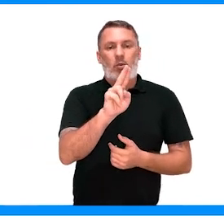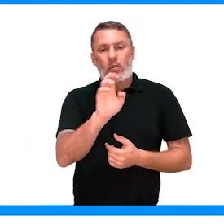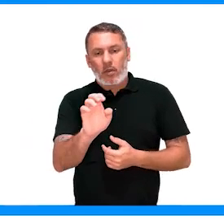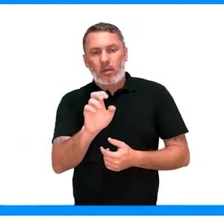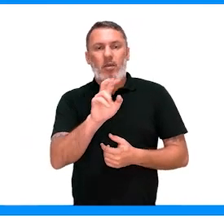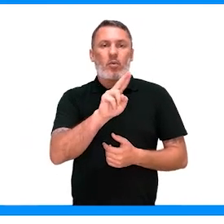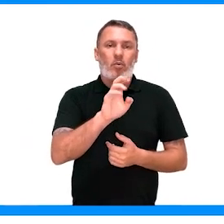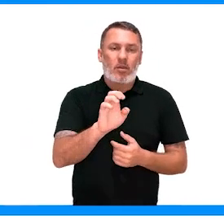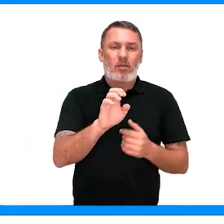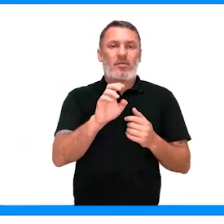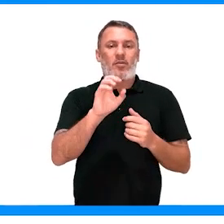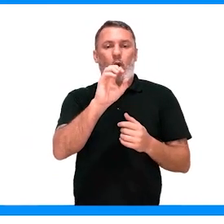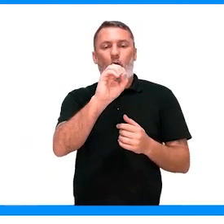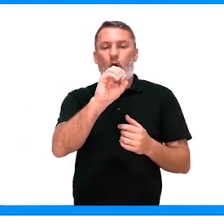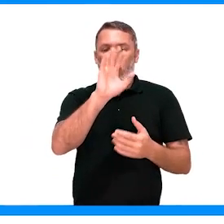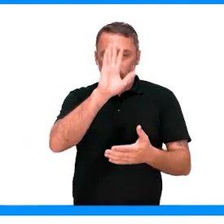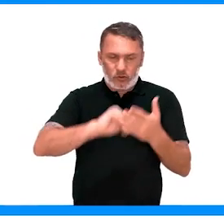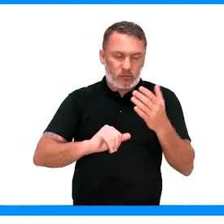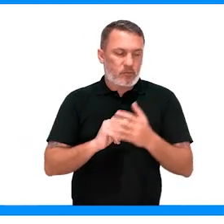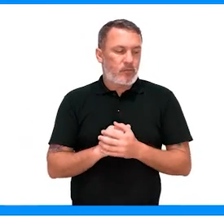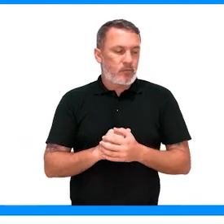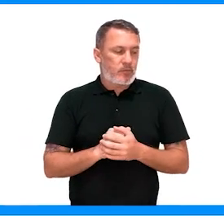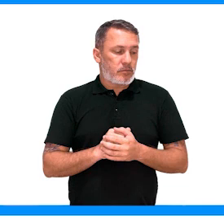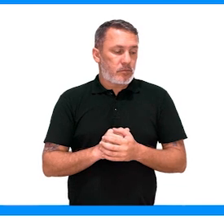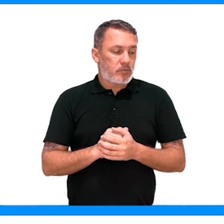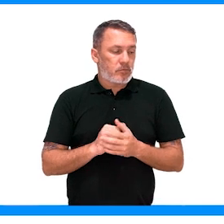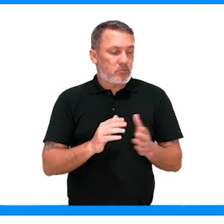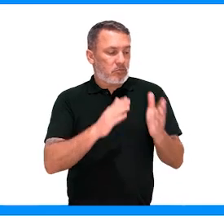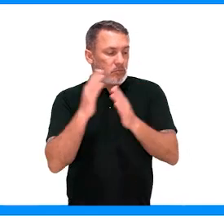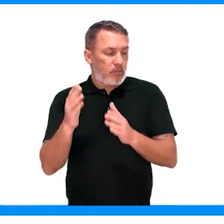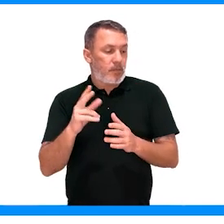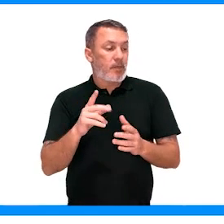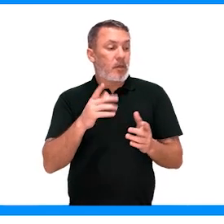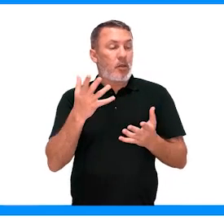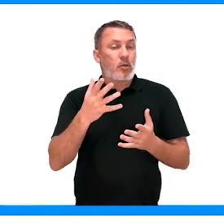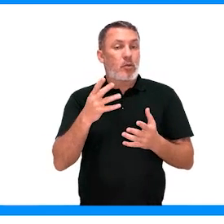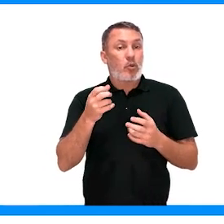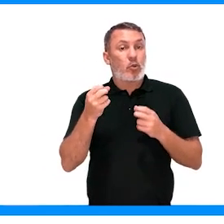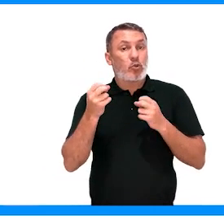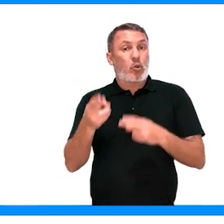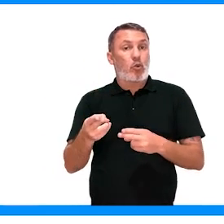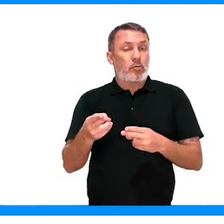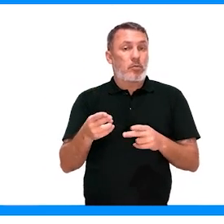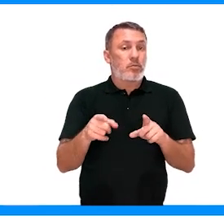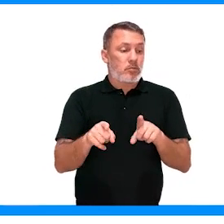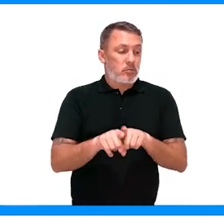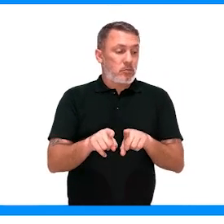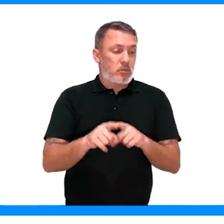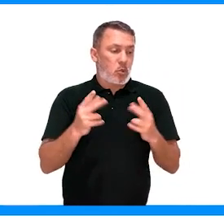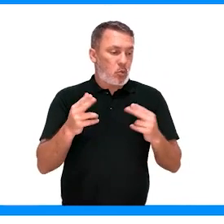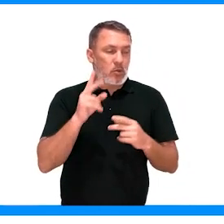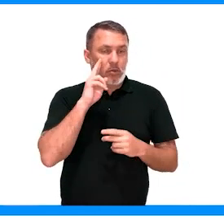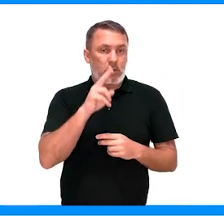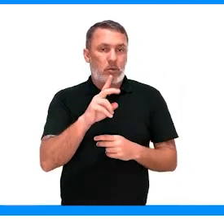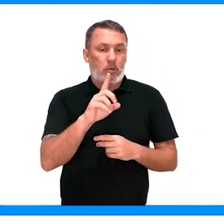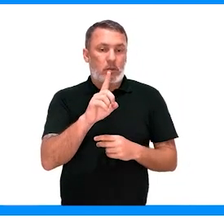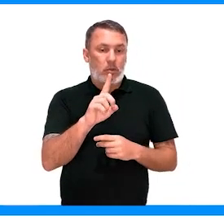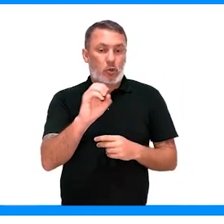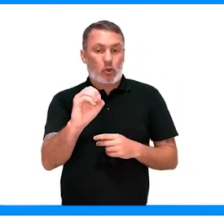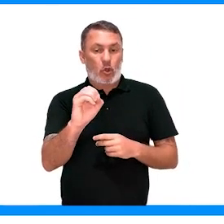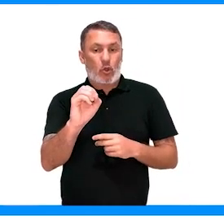puede. Él, ella, usted. Nosotros podemos, vosotros podéis, ellos pueden. Y dormir,